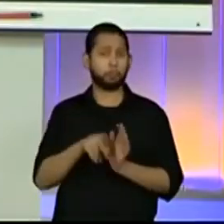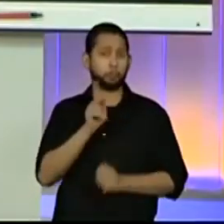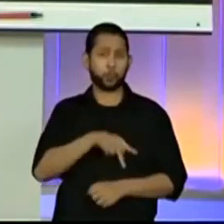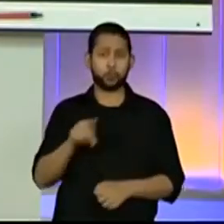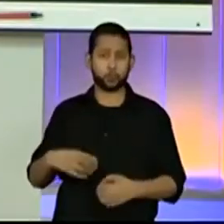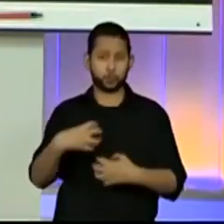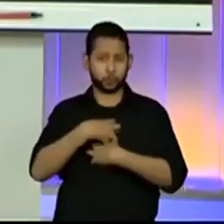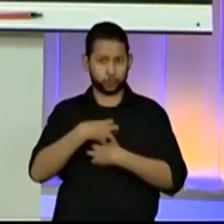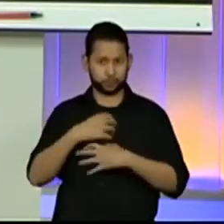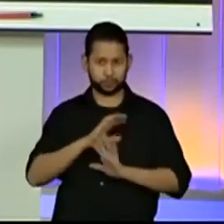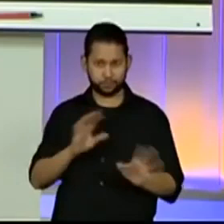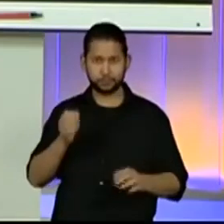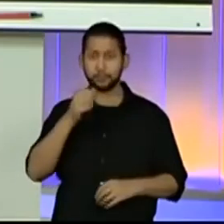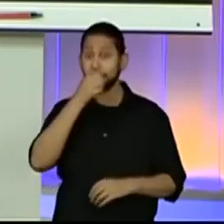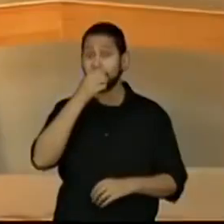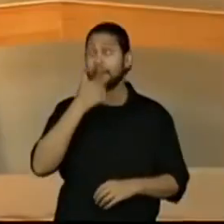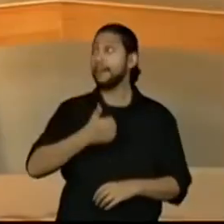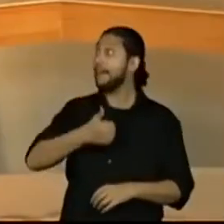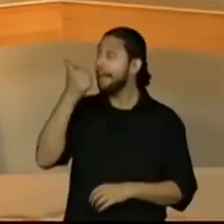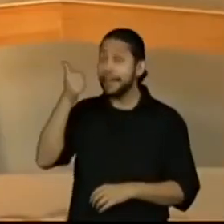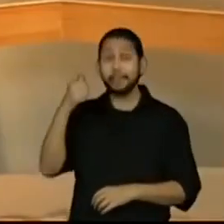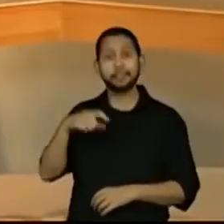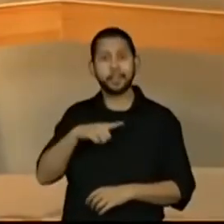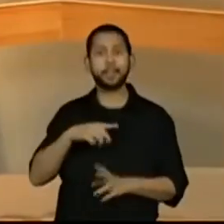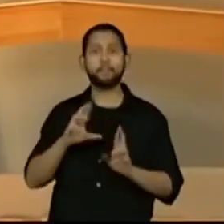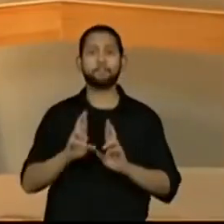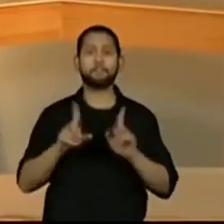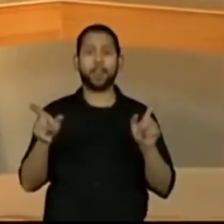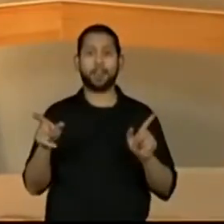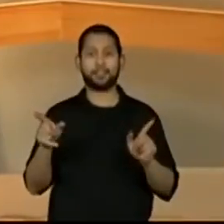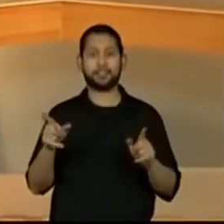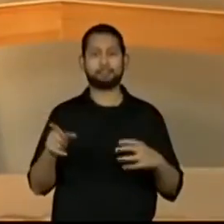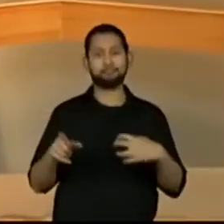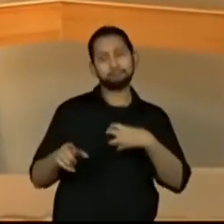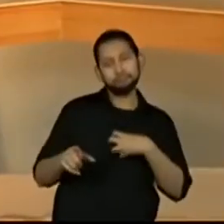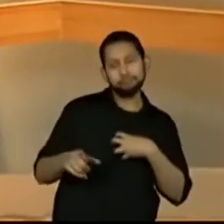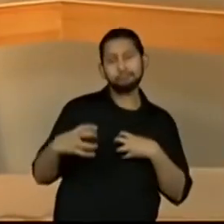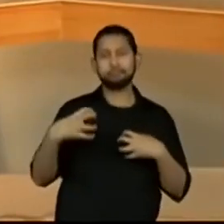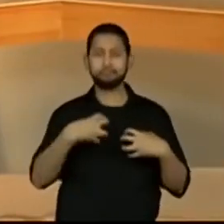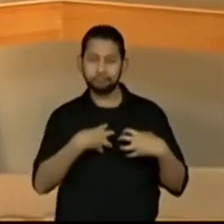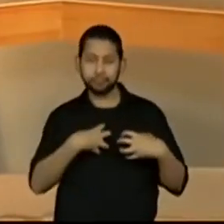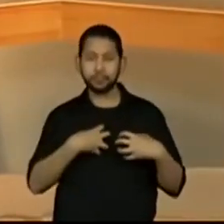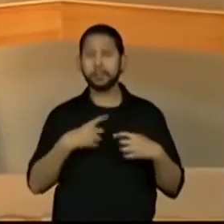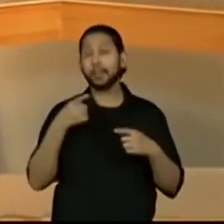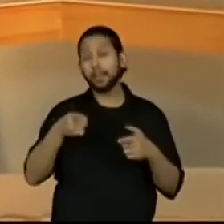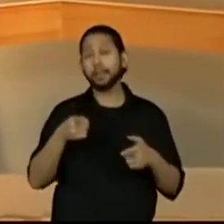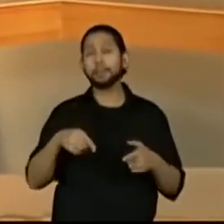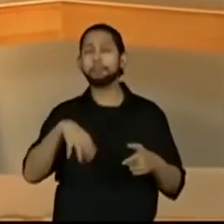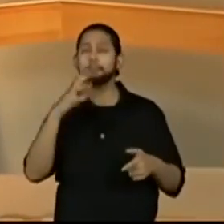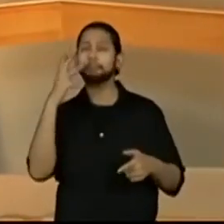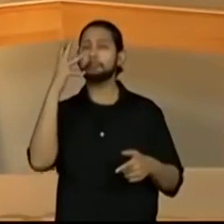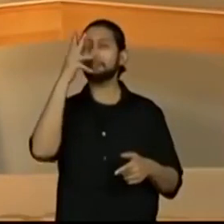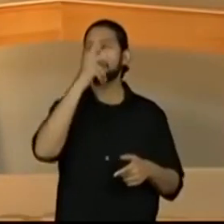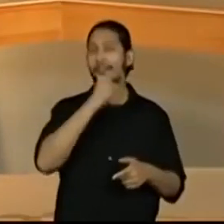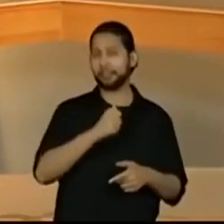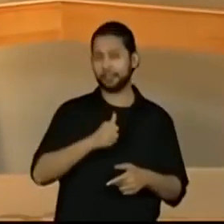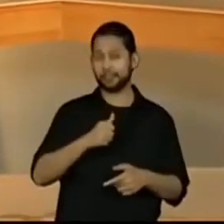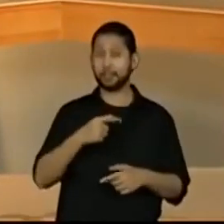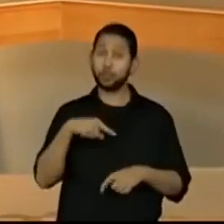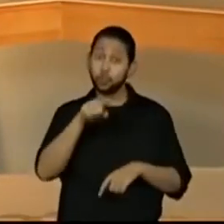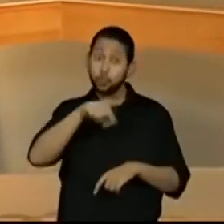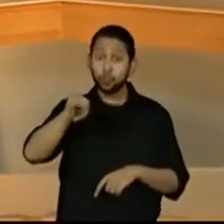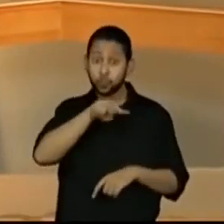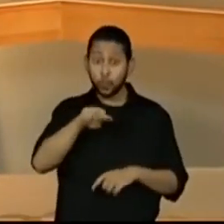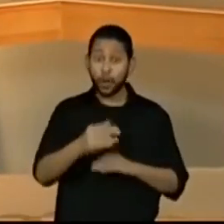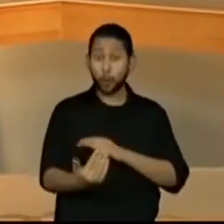que sou. Essas diferenças é que há a beleza. E elas também